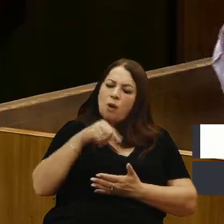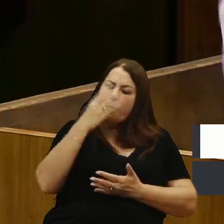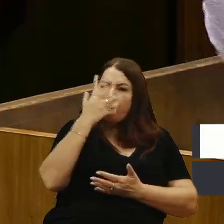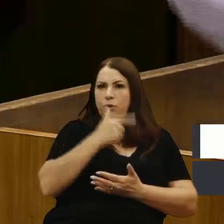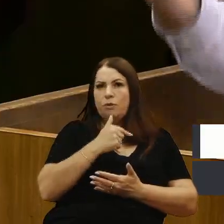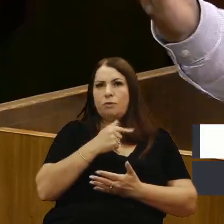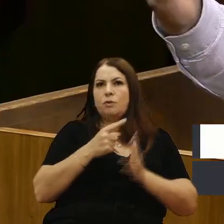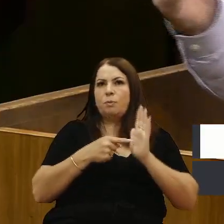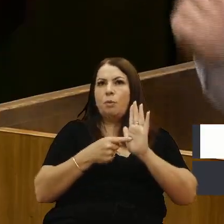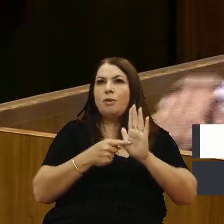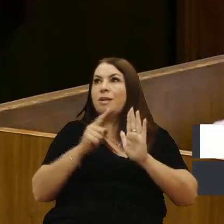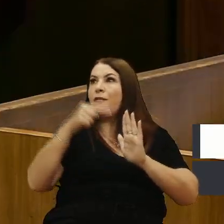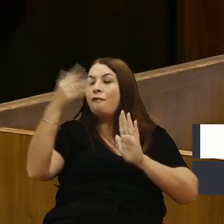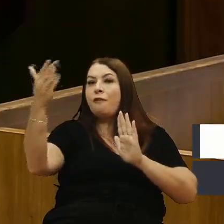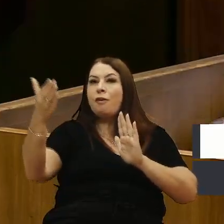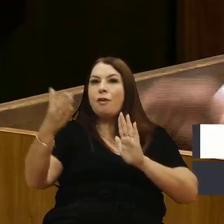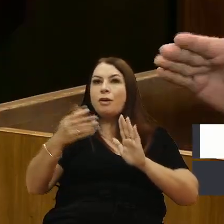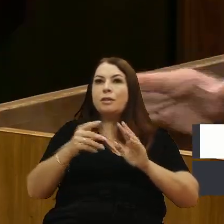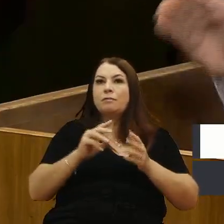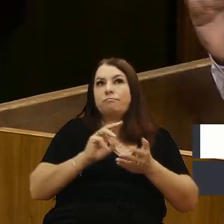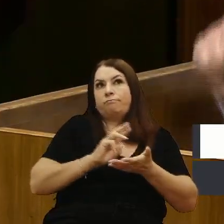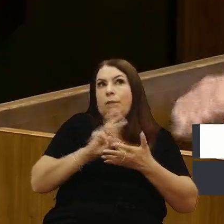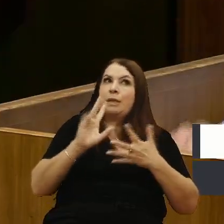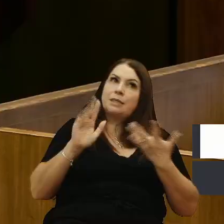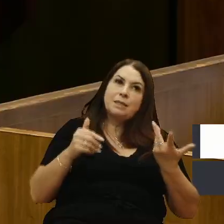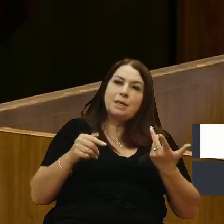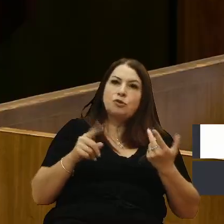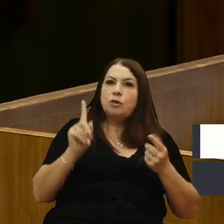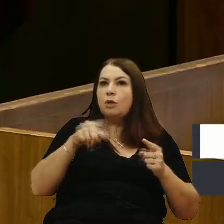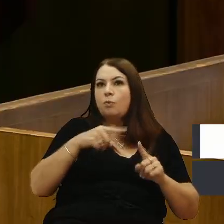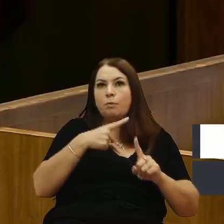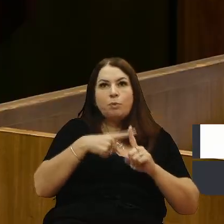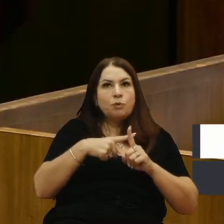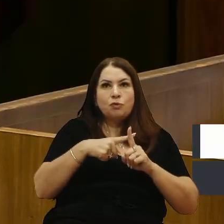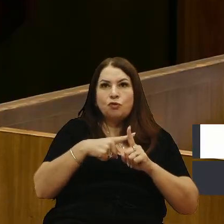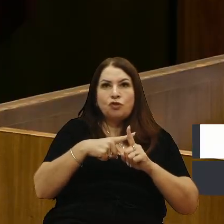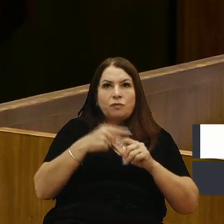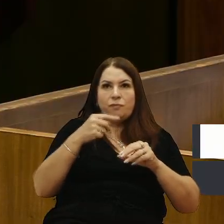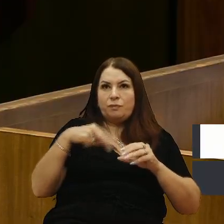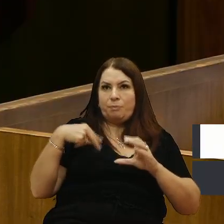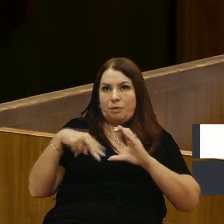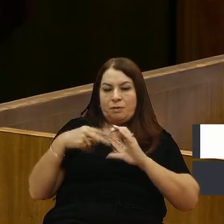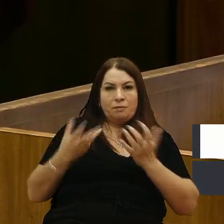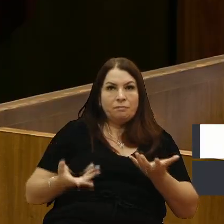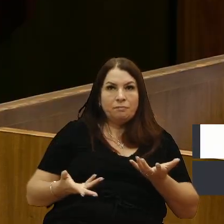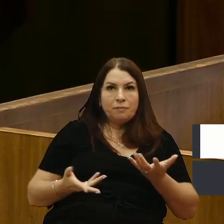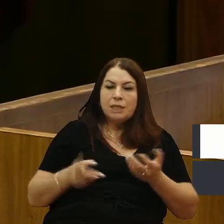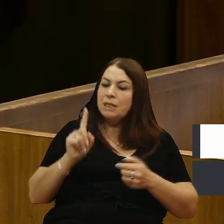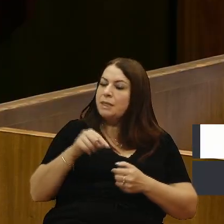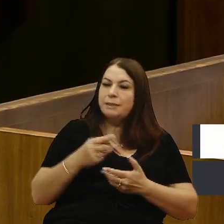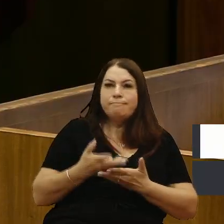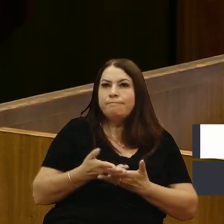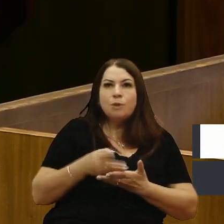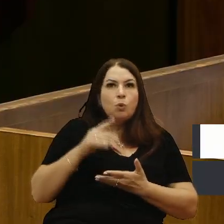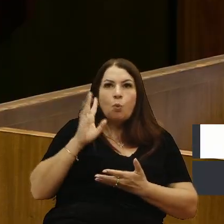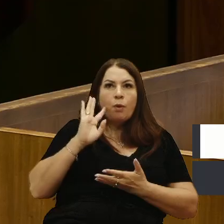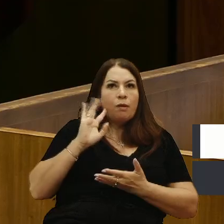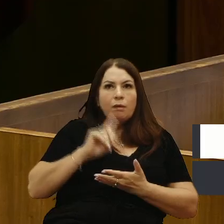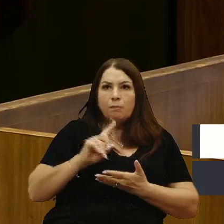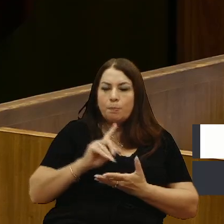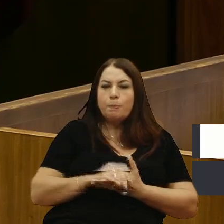Se transmite lá fora uma mensagem não positiva do nosso parlamento. Isso não é